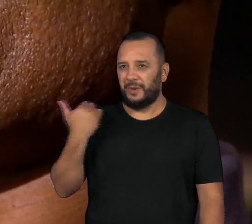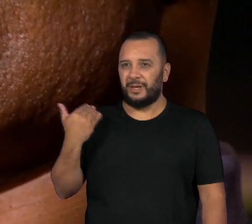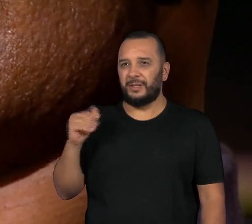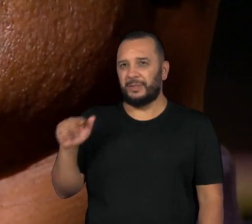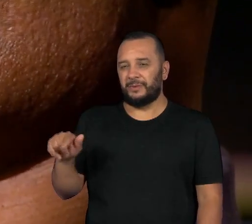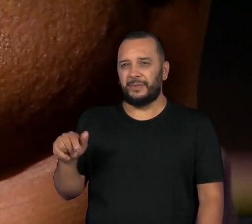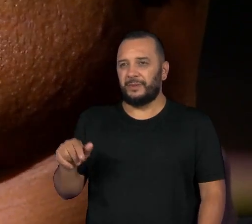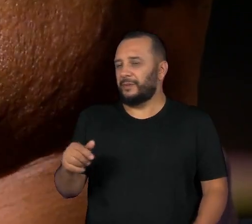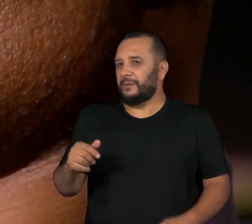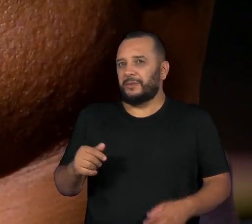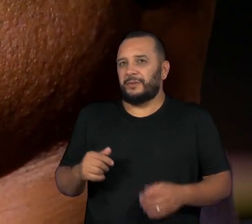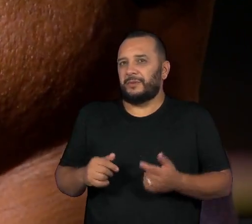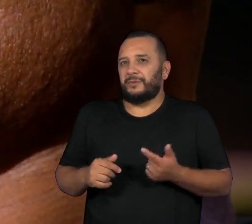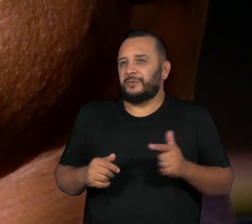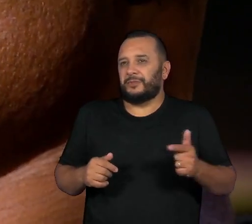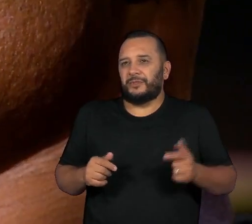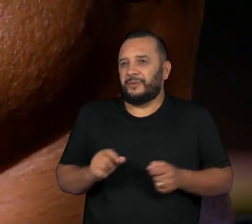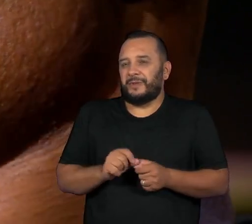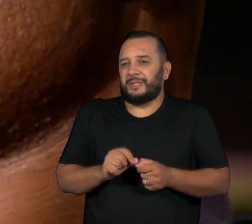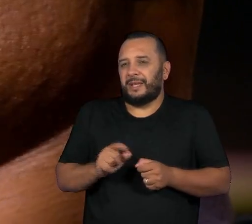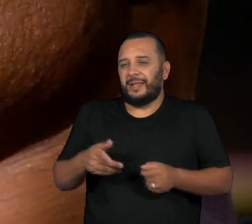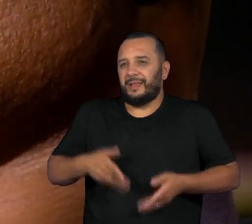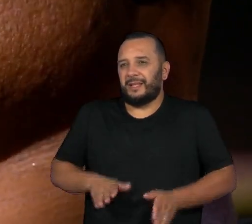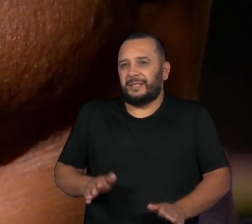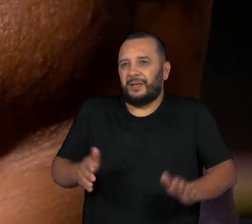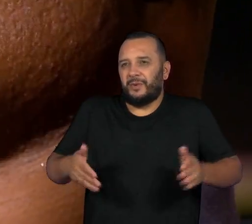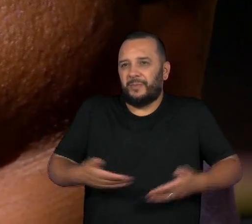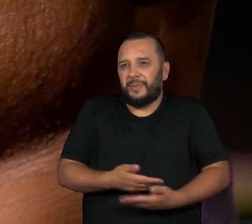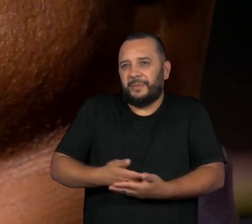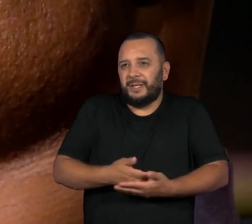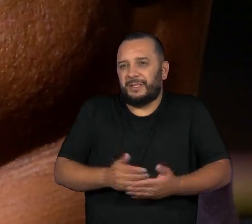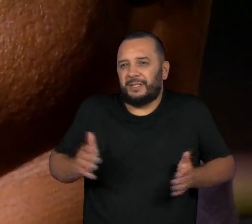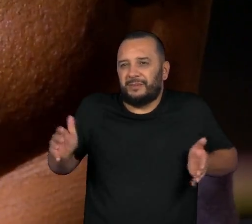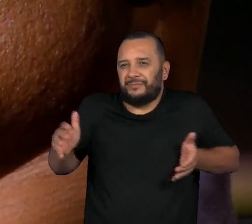que fazer, ela nasceu prematura, de impotência